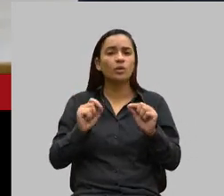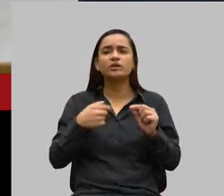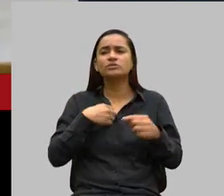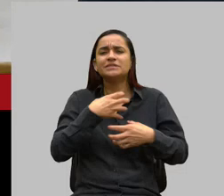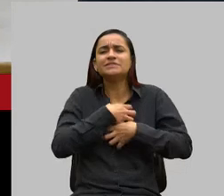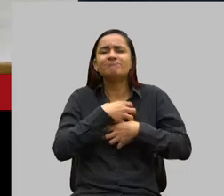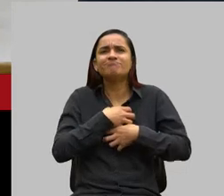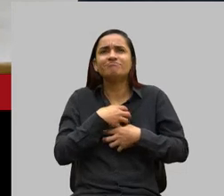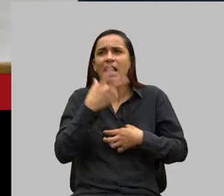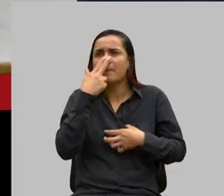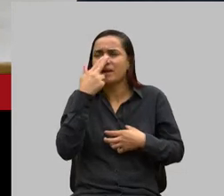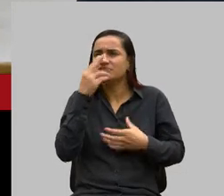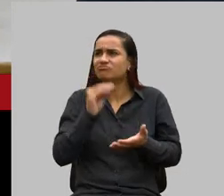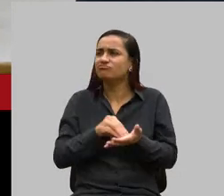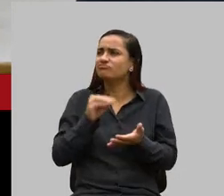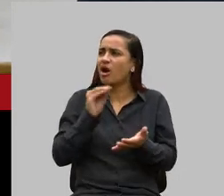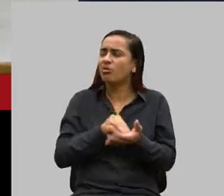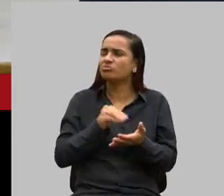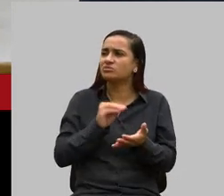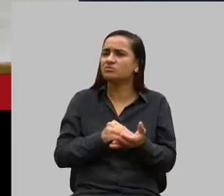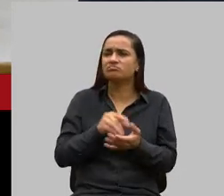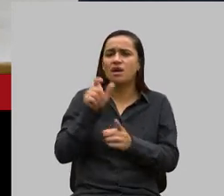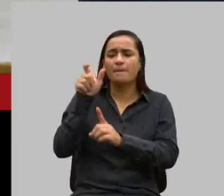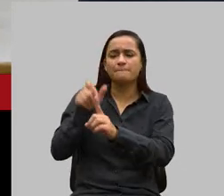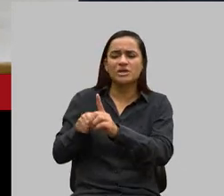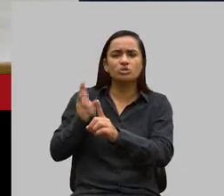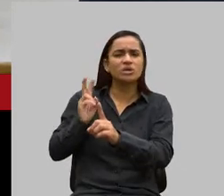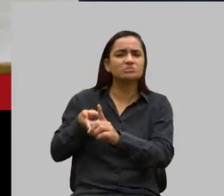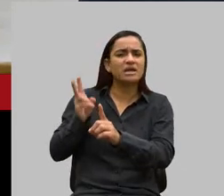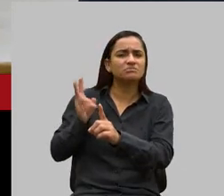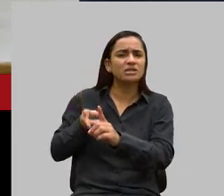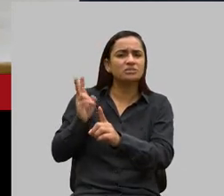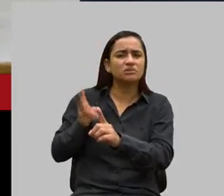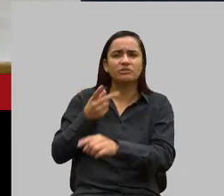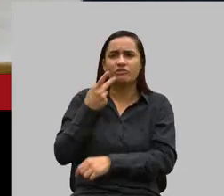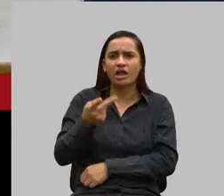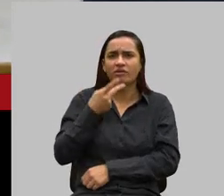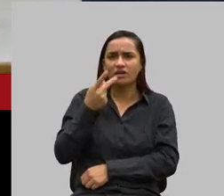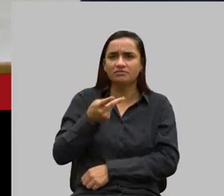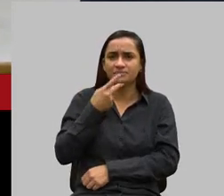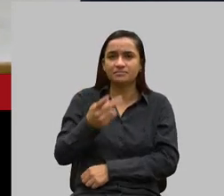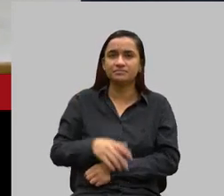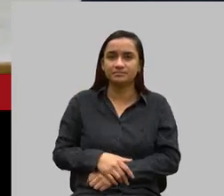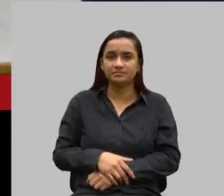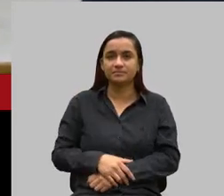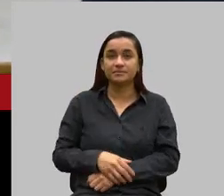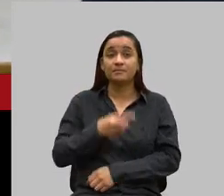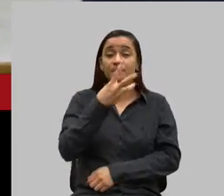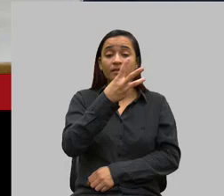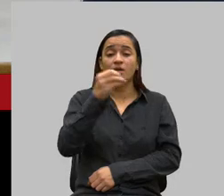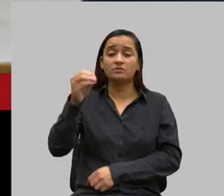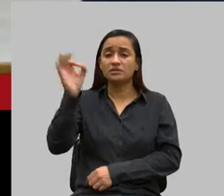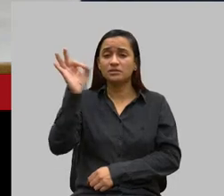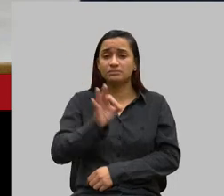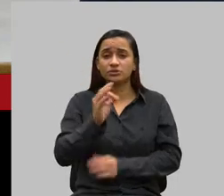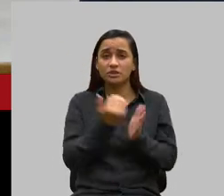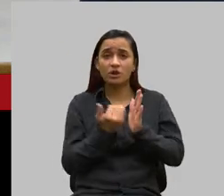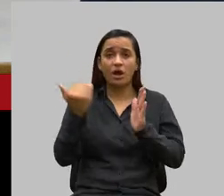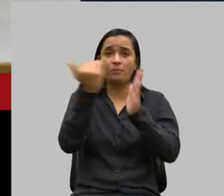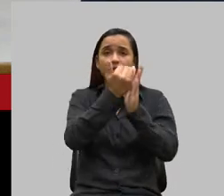mesmas pessoas que ficam sempre falando 300% de aumento do salário do